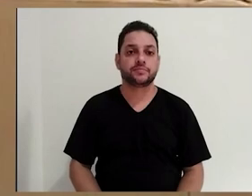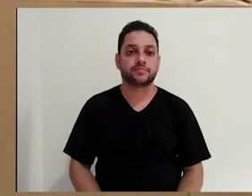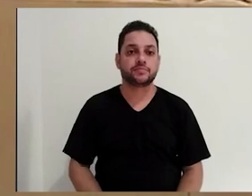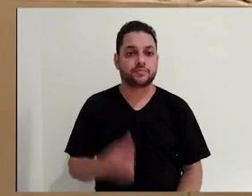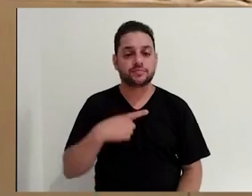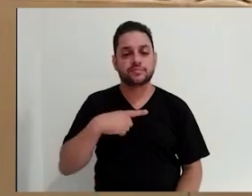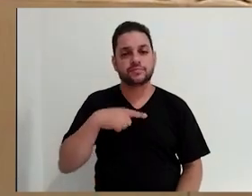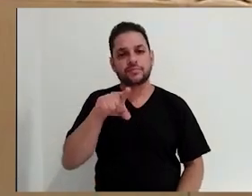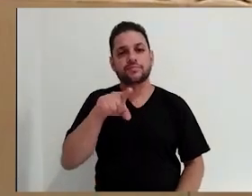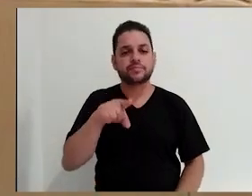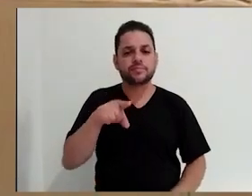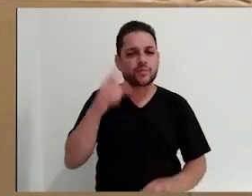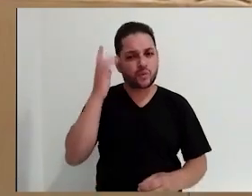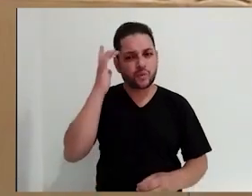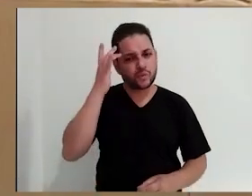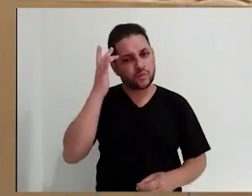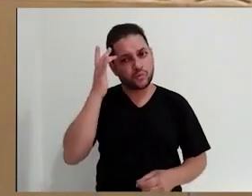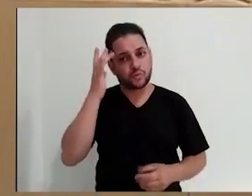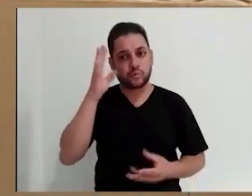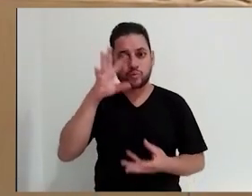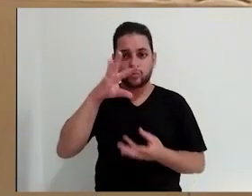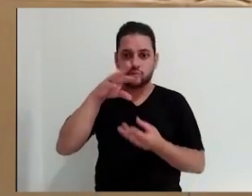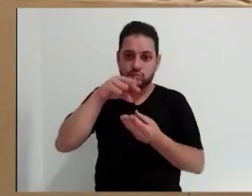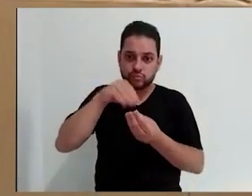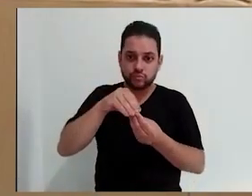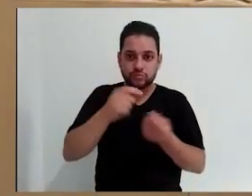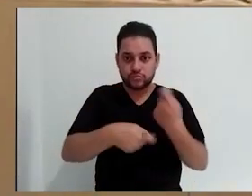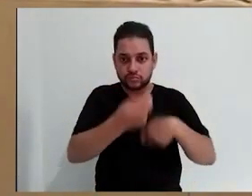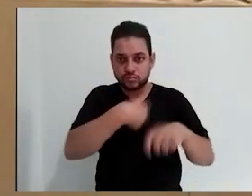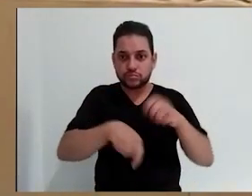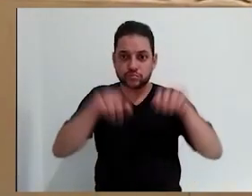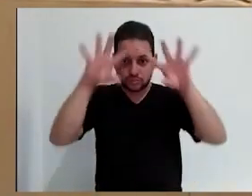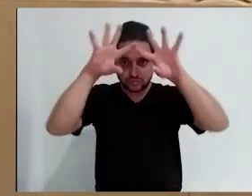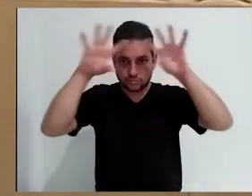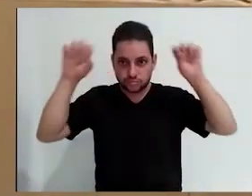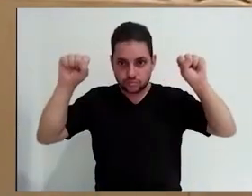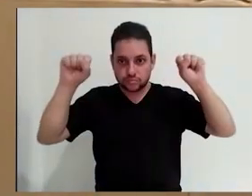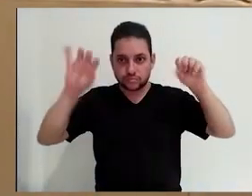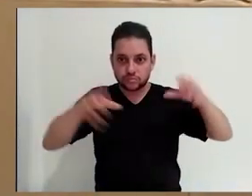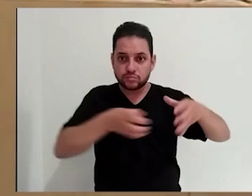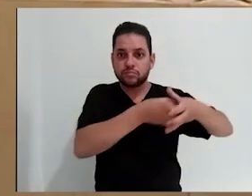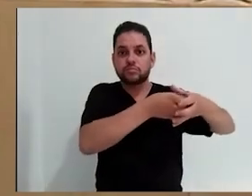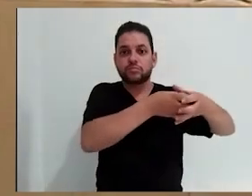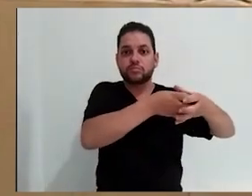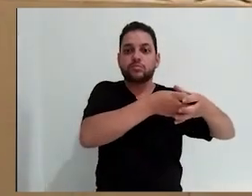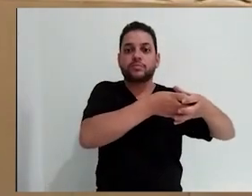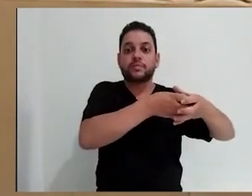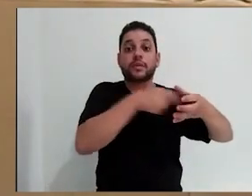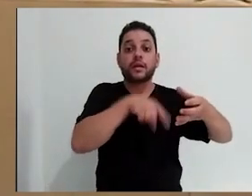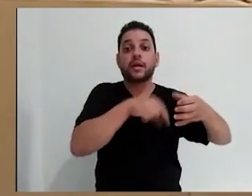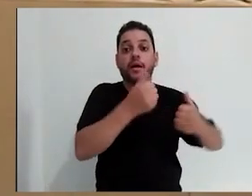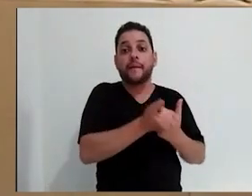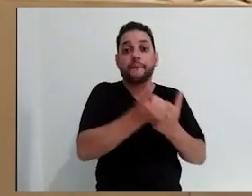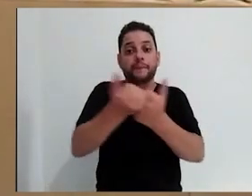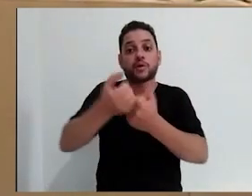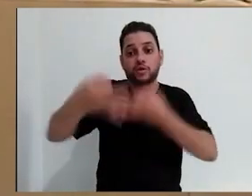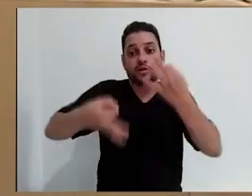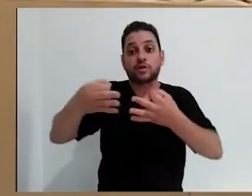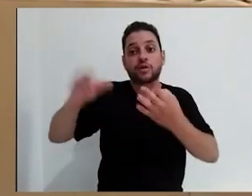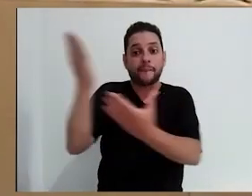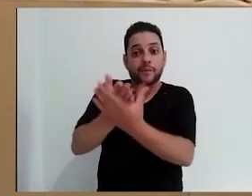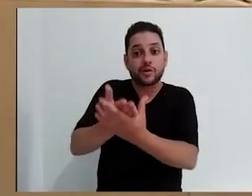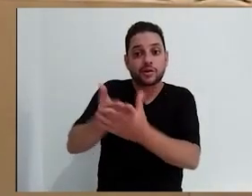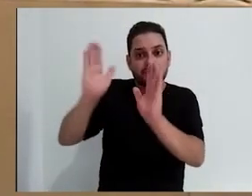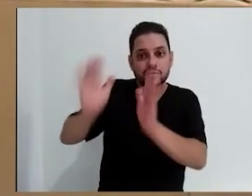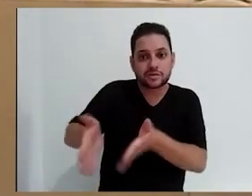hoje optou-se, né, a administração do tribunal por os núcleos funcionarem em apoio aos juizados nos processos já existentes, sem prejuízo